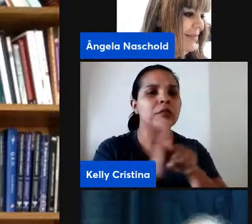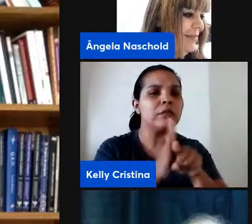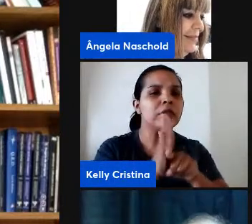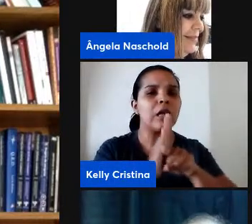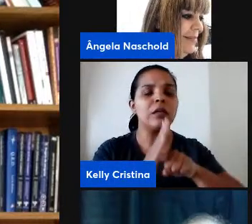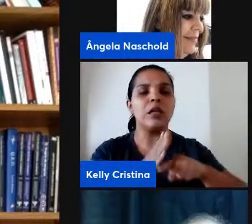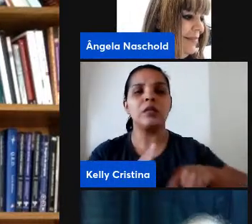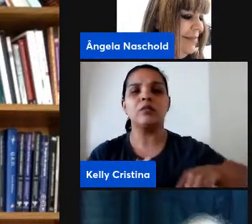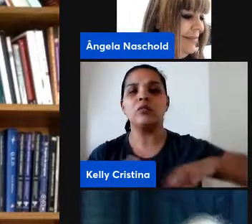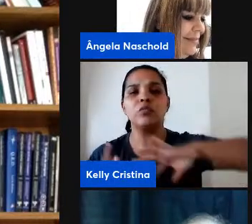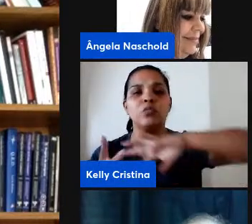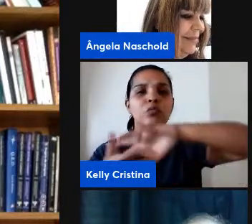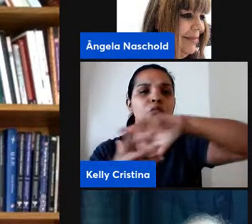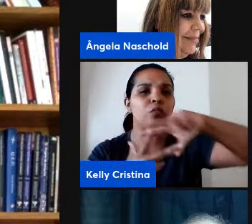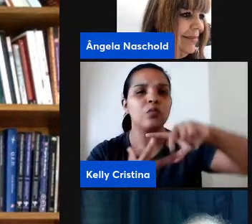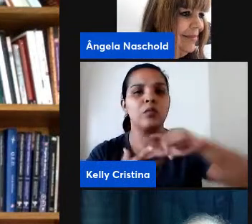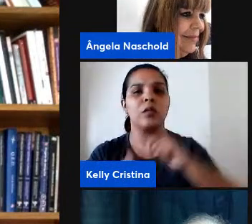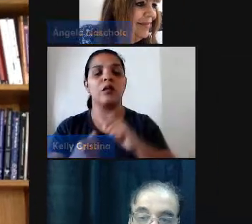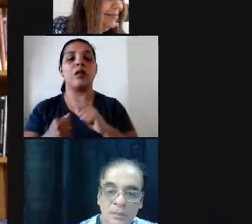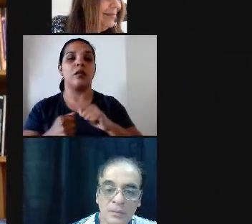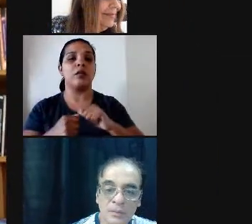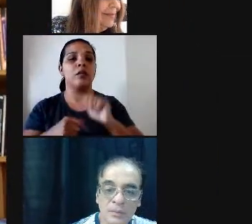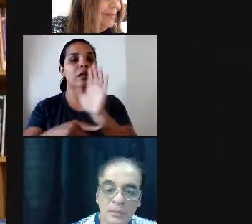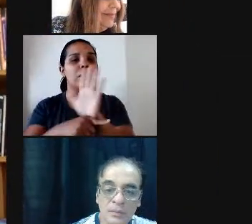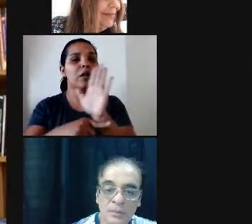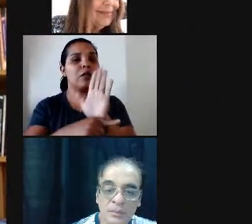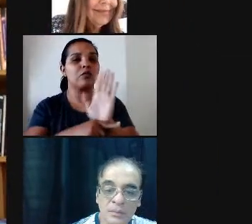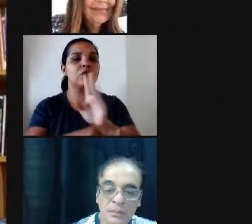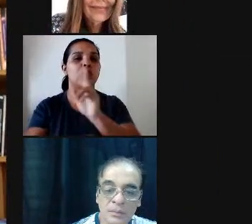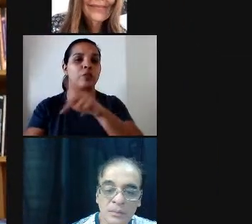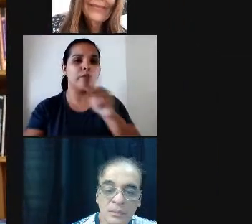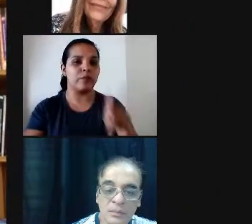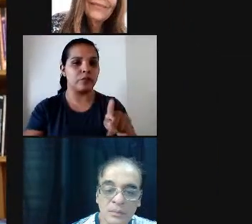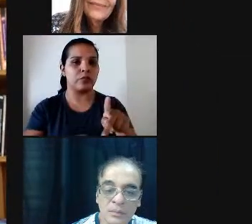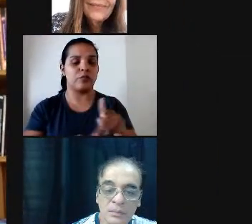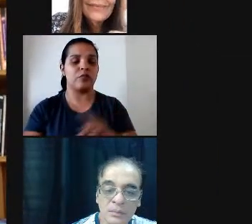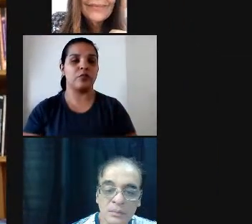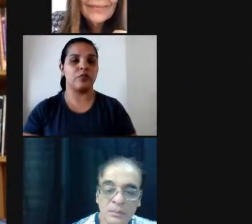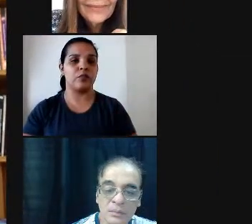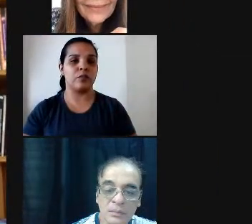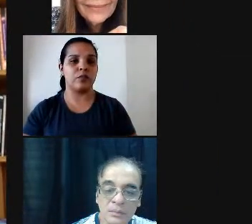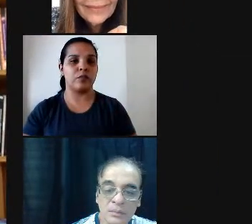né? Que colabore com o professor que está perguntando, tá?